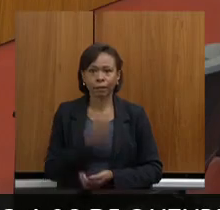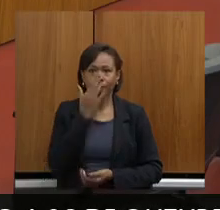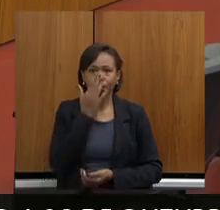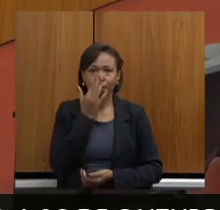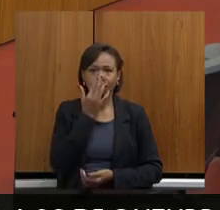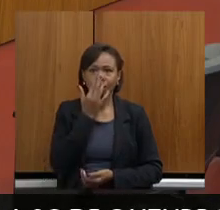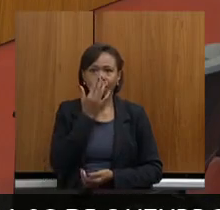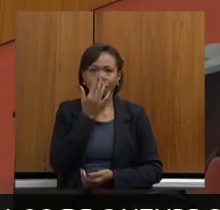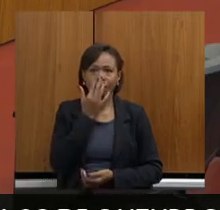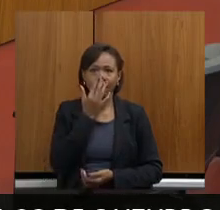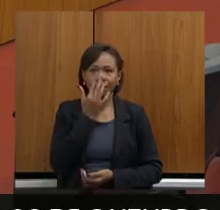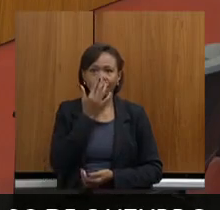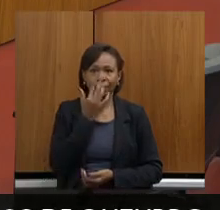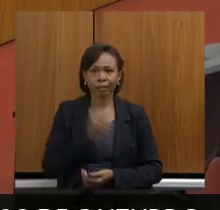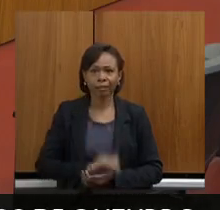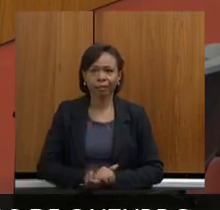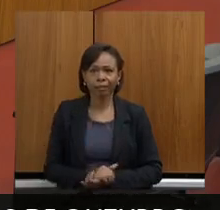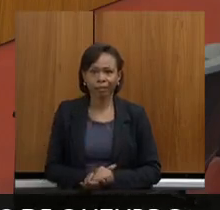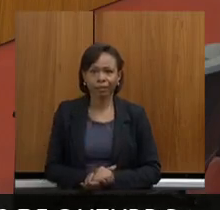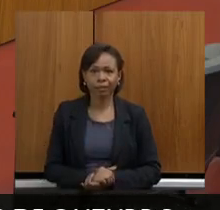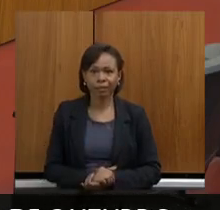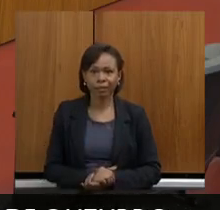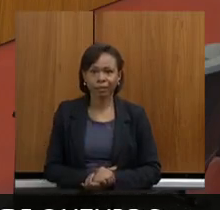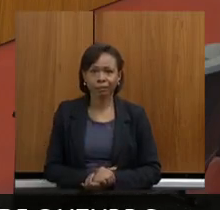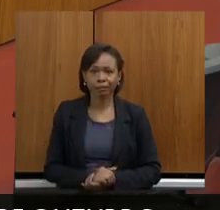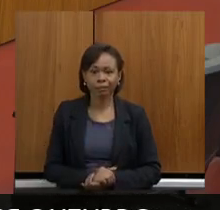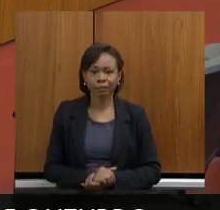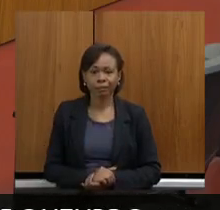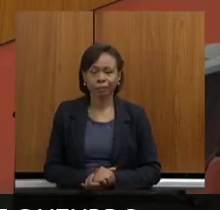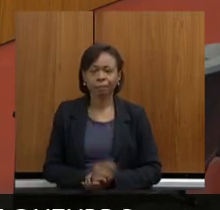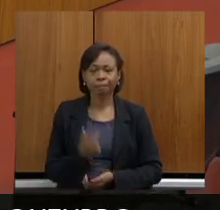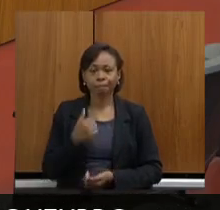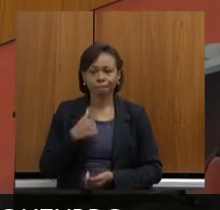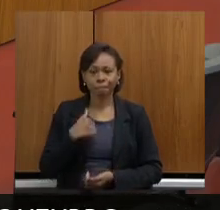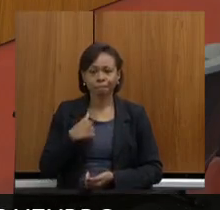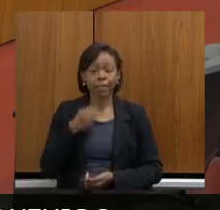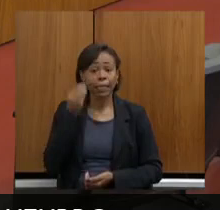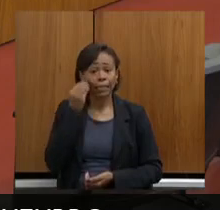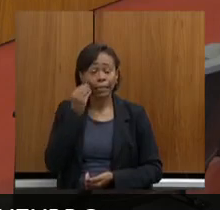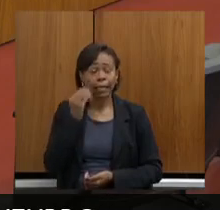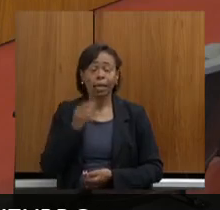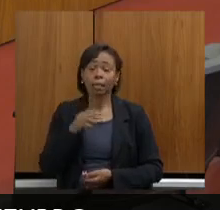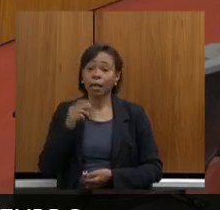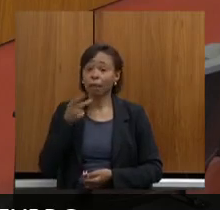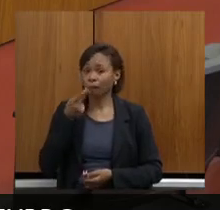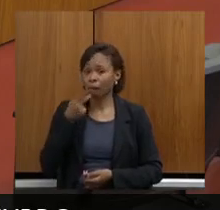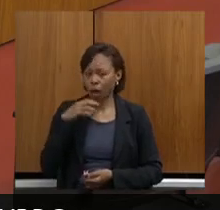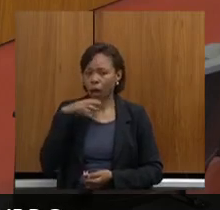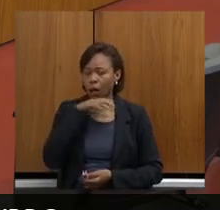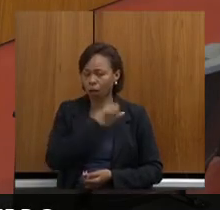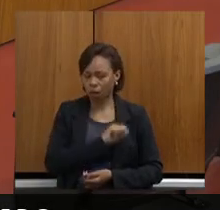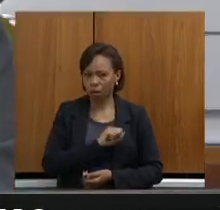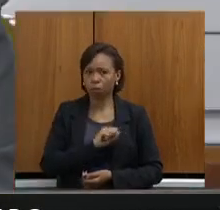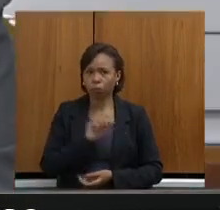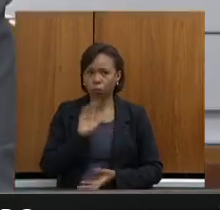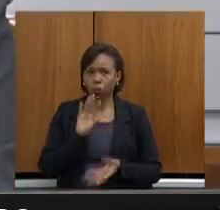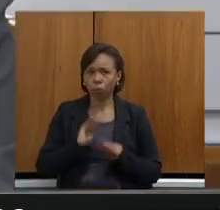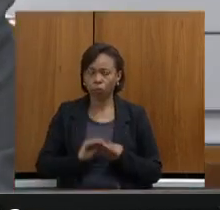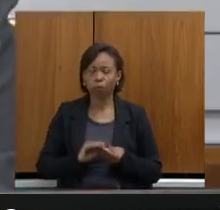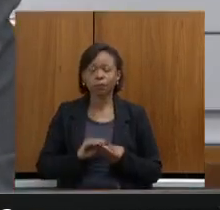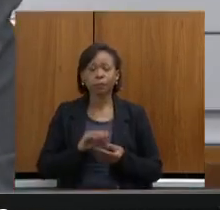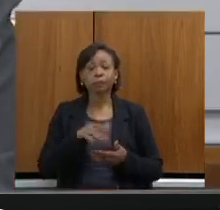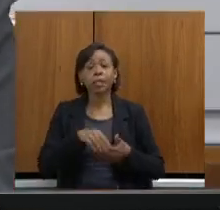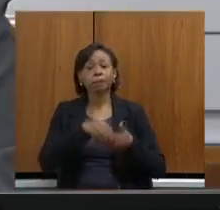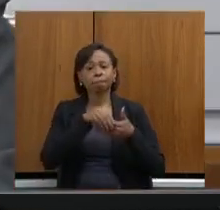só palavra deputado Carlos Spinner vou procurar ser também rápido objetivo primeiro eu quero cumprimentá-lo pela condução dos trabalhos